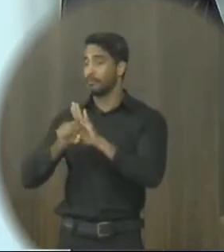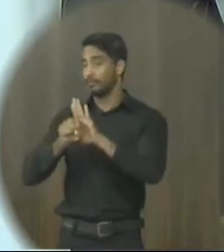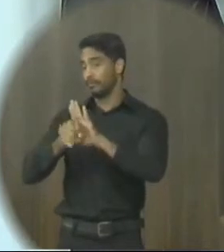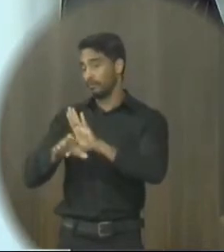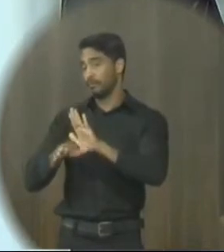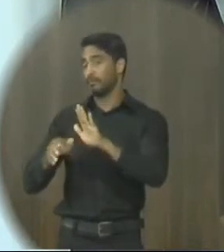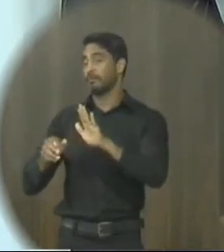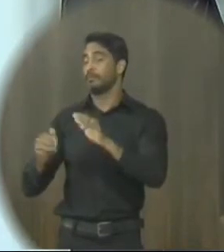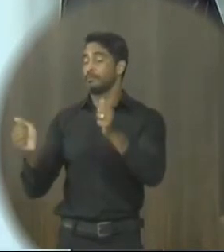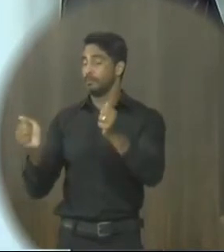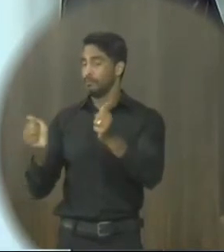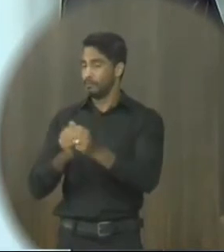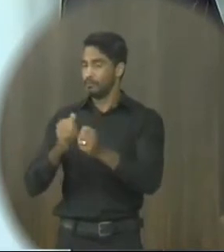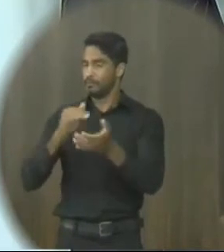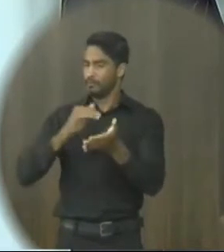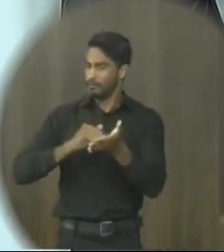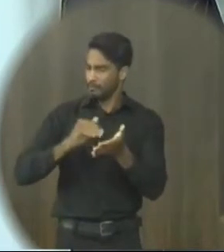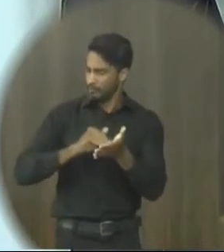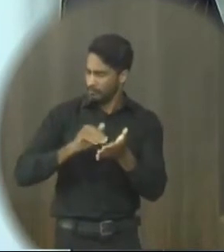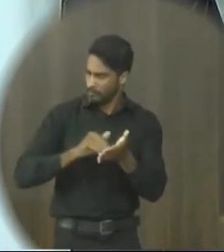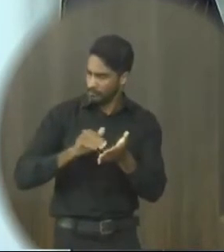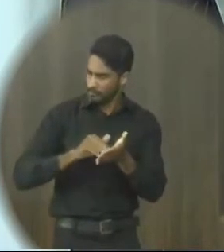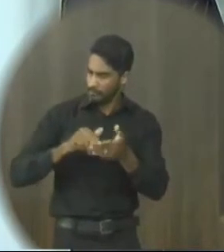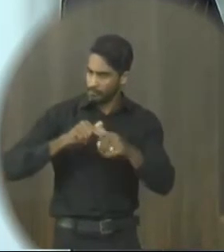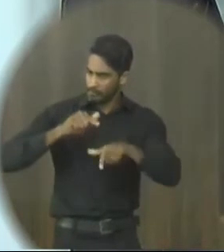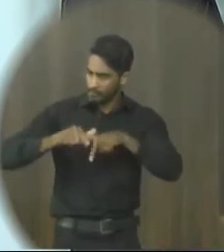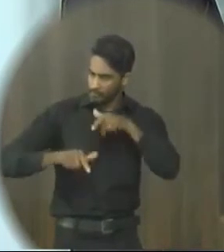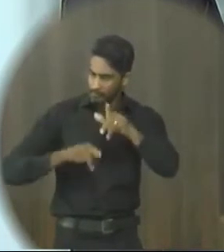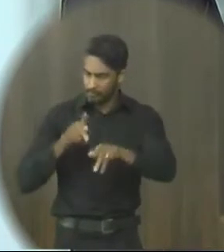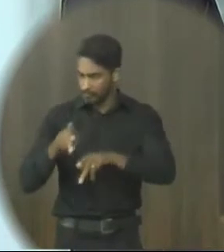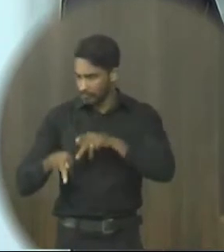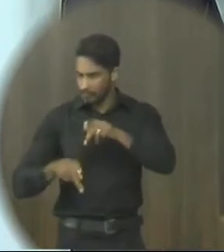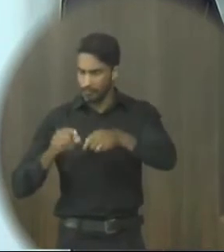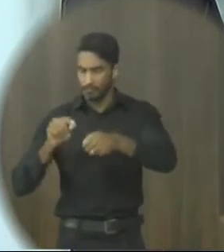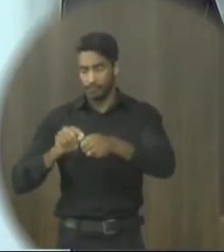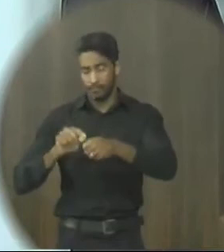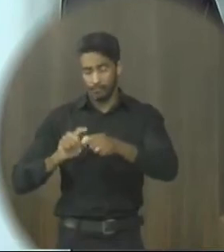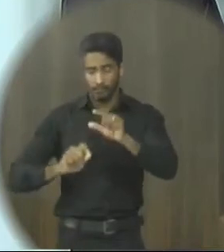junto o secretário de obra e serviço público, seja tomada a